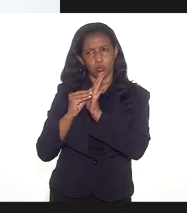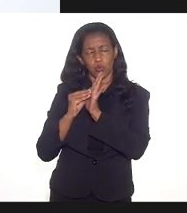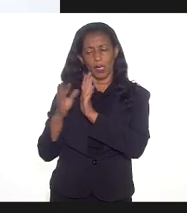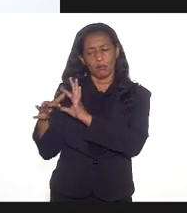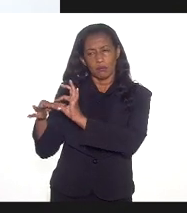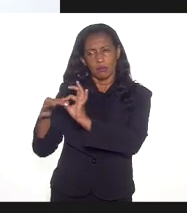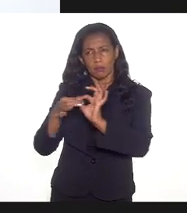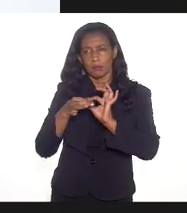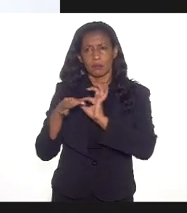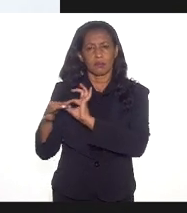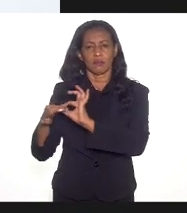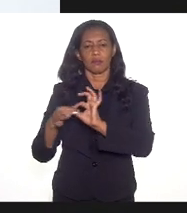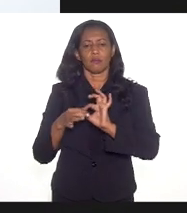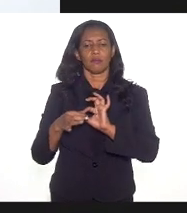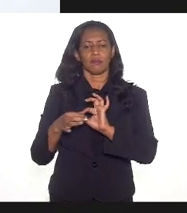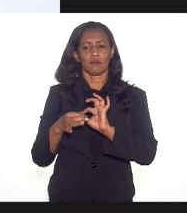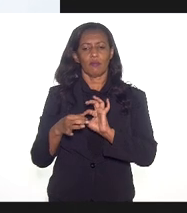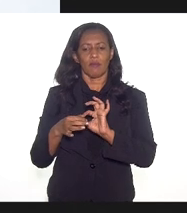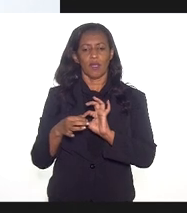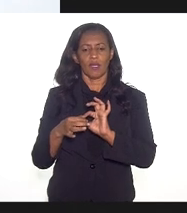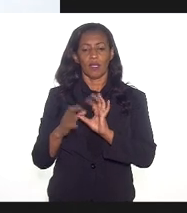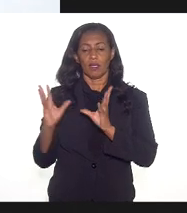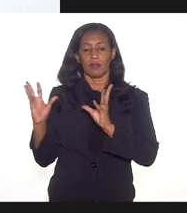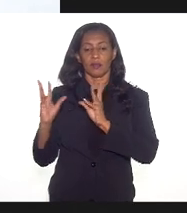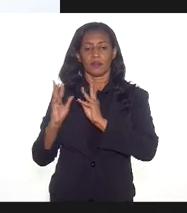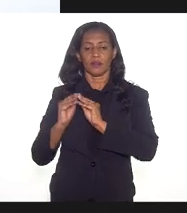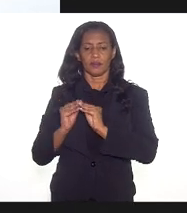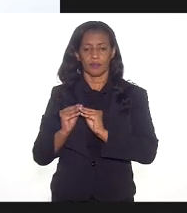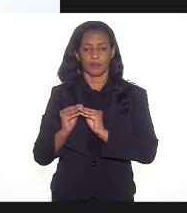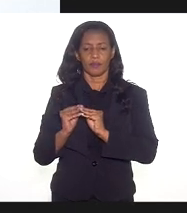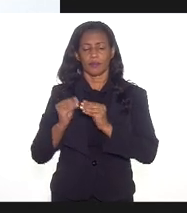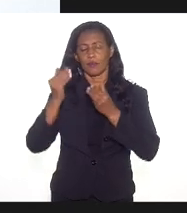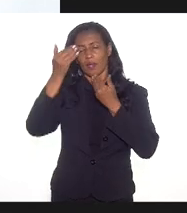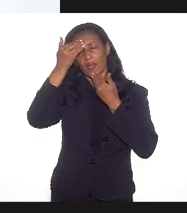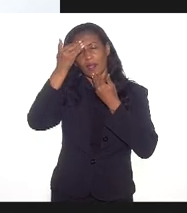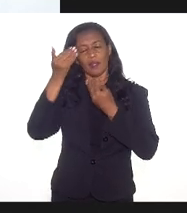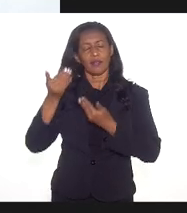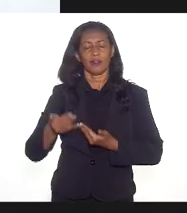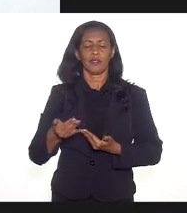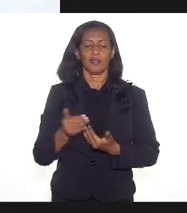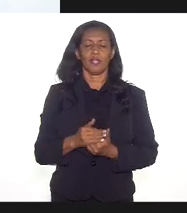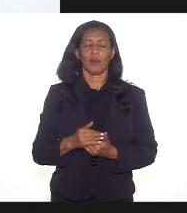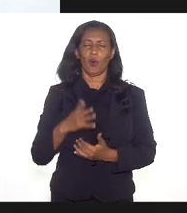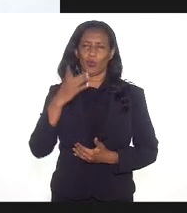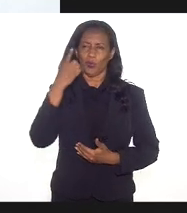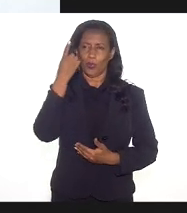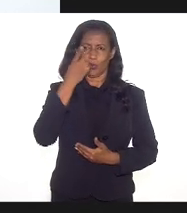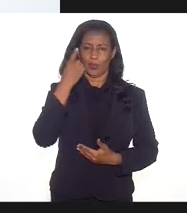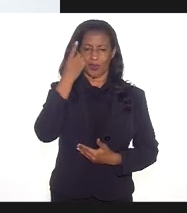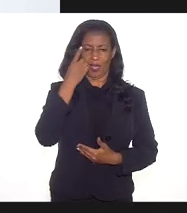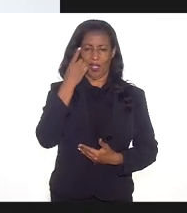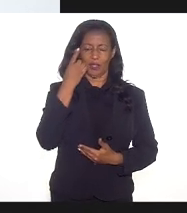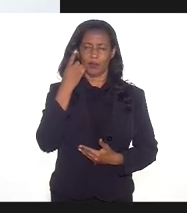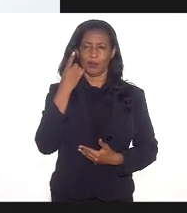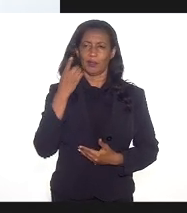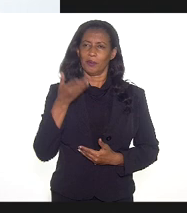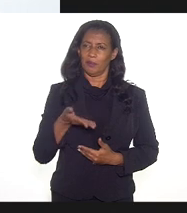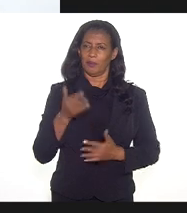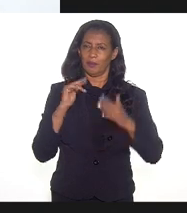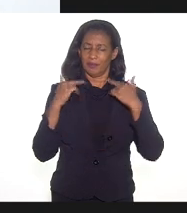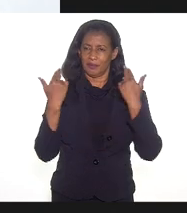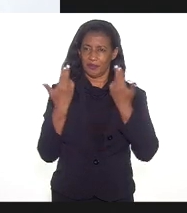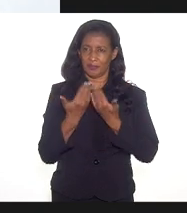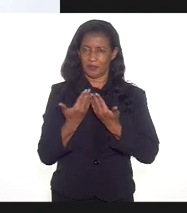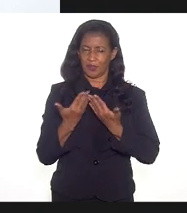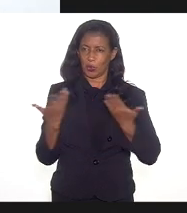reunidos. E, finalizando, agradecemos aos deputados pelo espaço